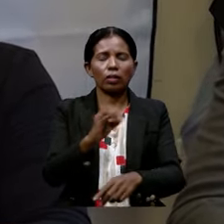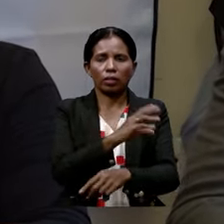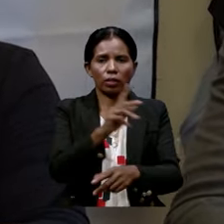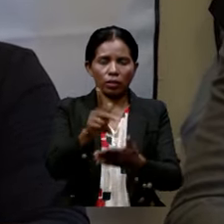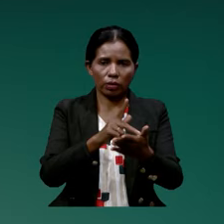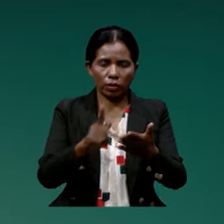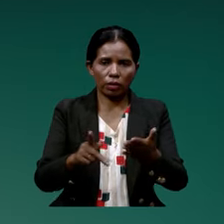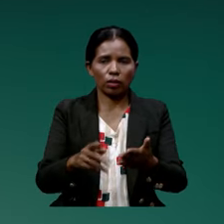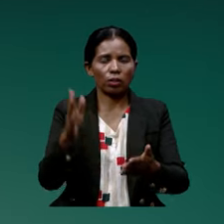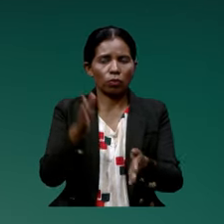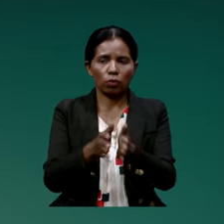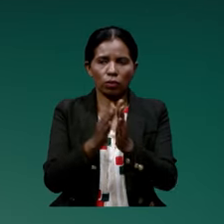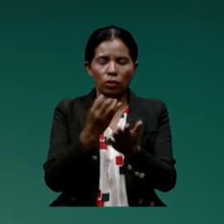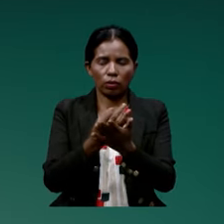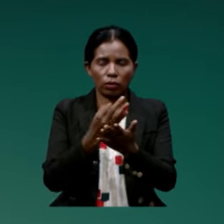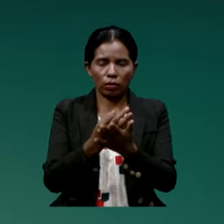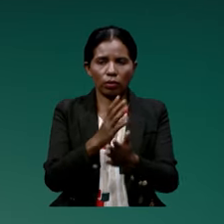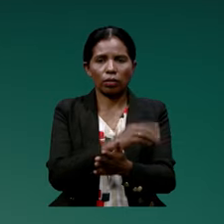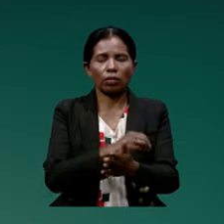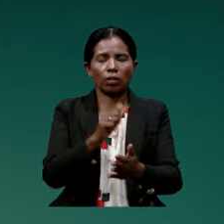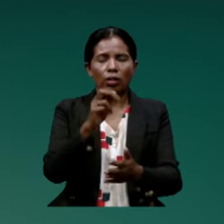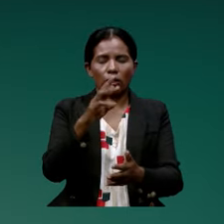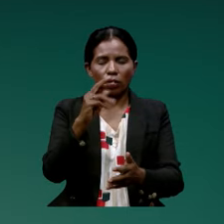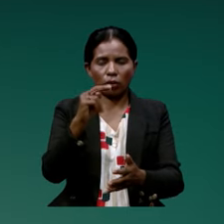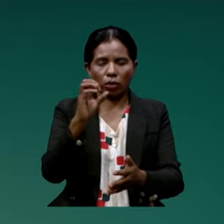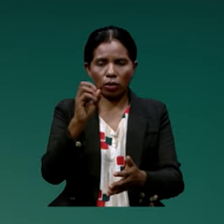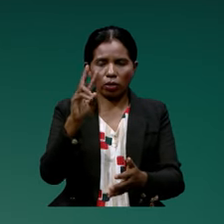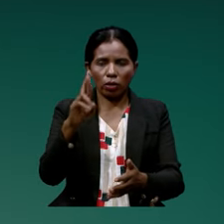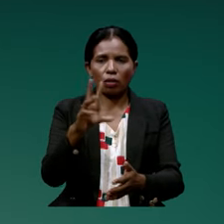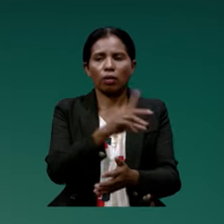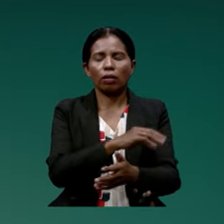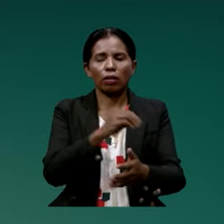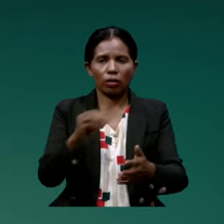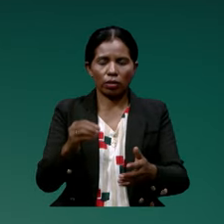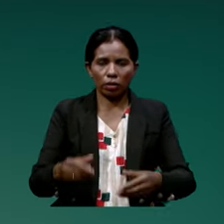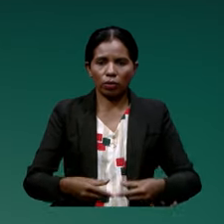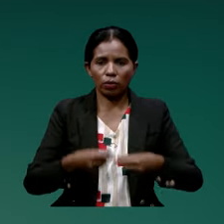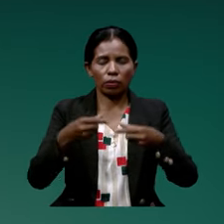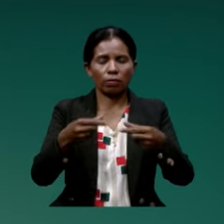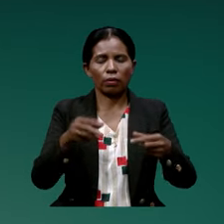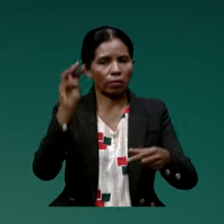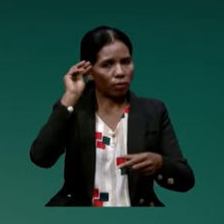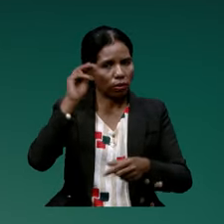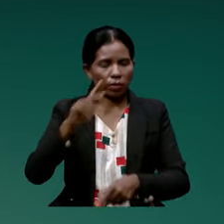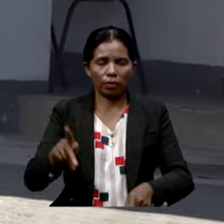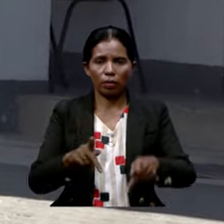desconfia russo Osang, ba família prisioneiro Arnolfo Teves J.R., submete ona ba Ministério